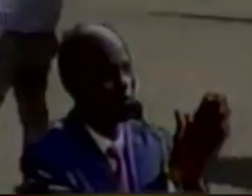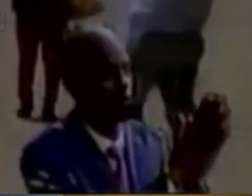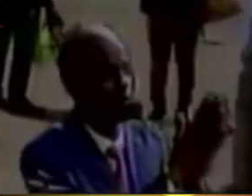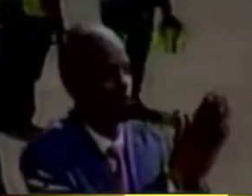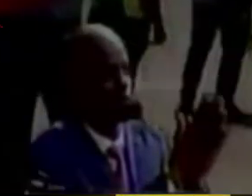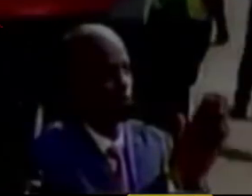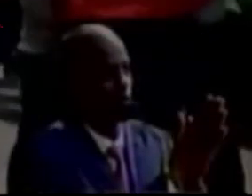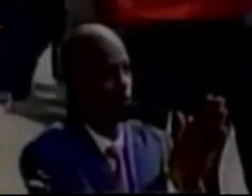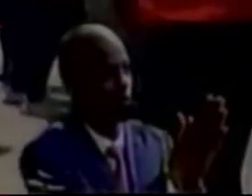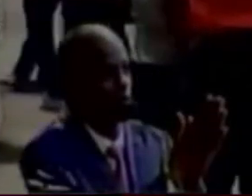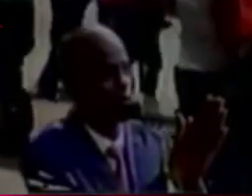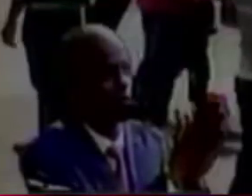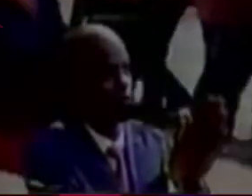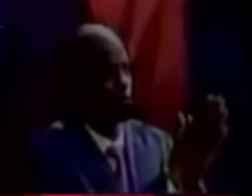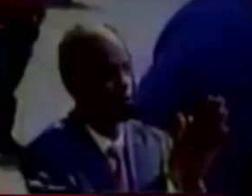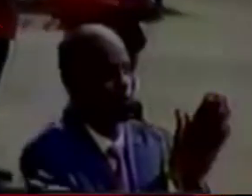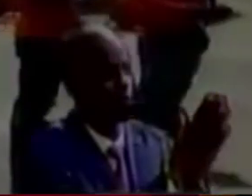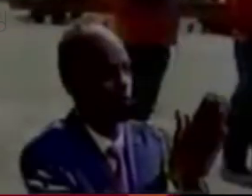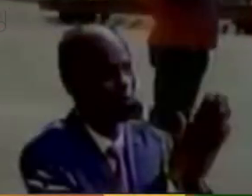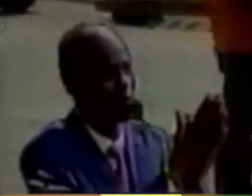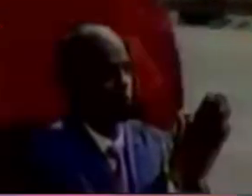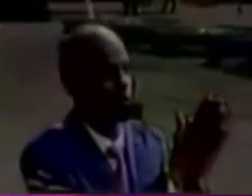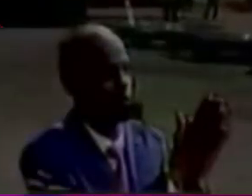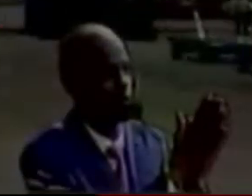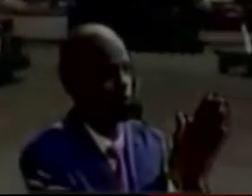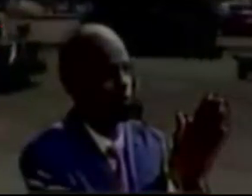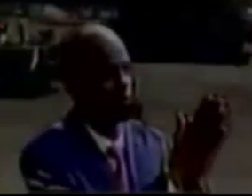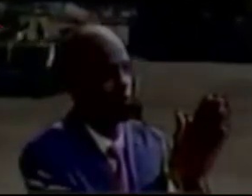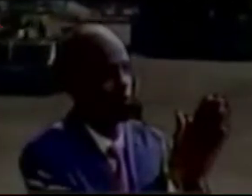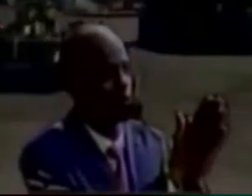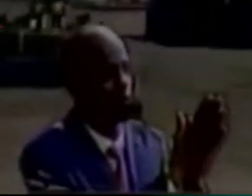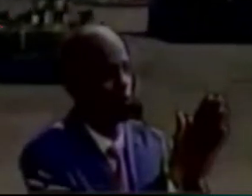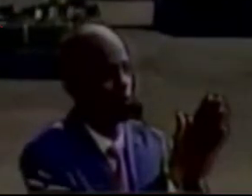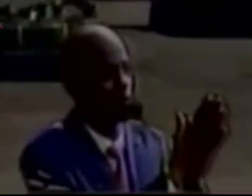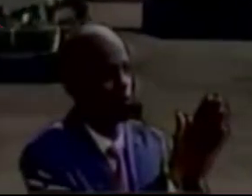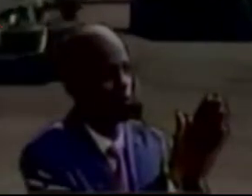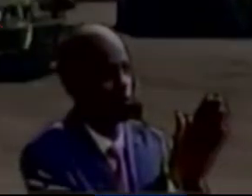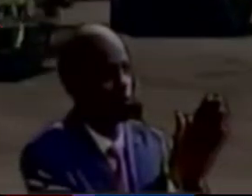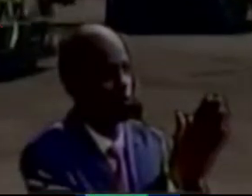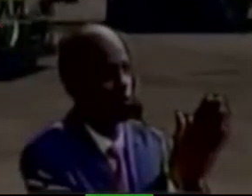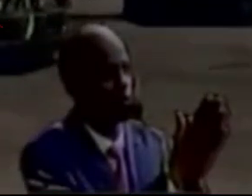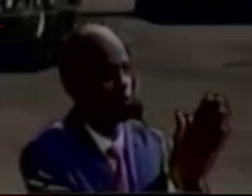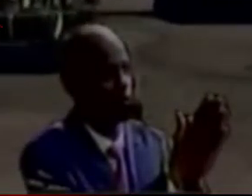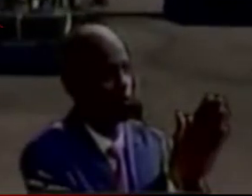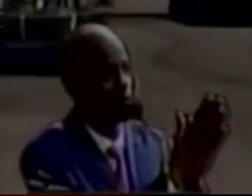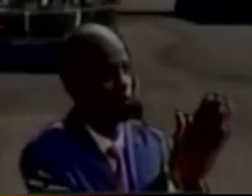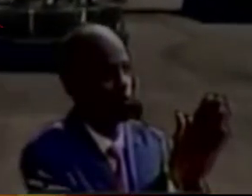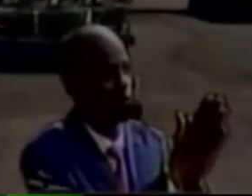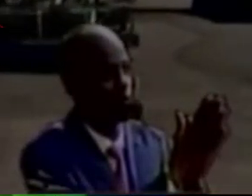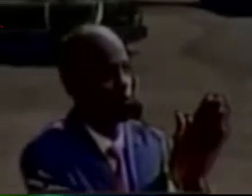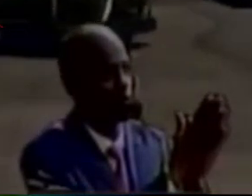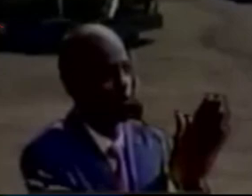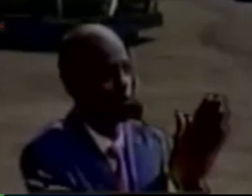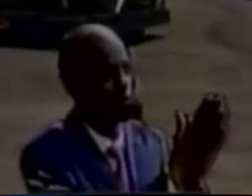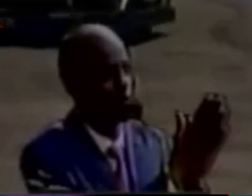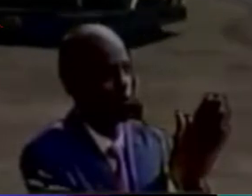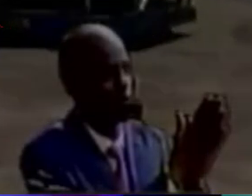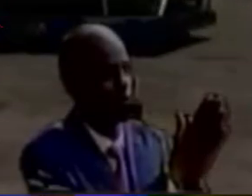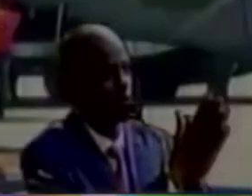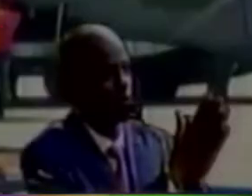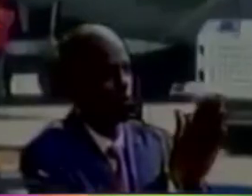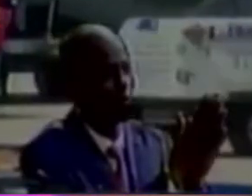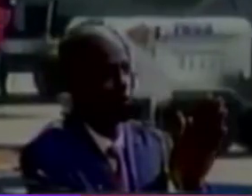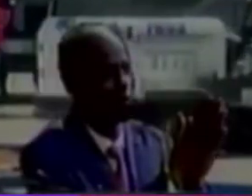porque eu me marquei brasileiro avec le peuple haïtien, il y a beaucoup de frères. Ça fait longtemps que j'ai eu une